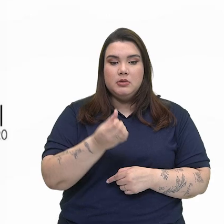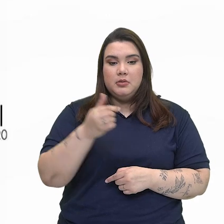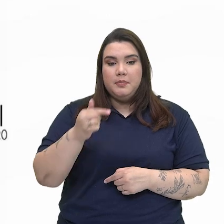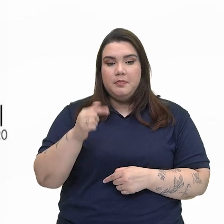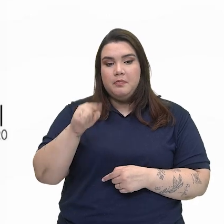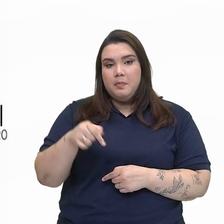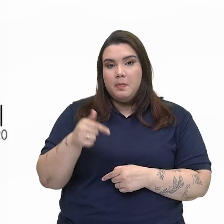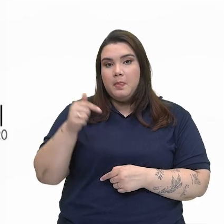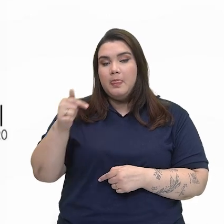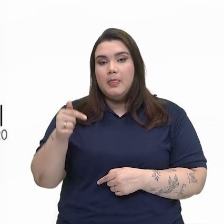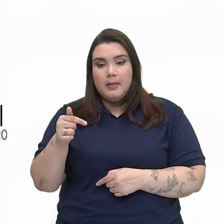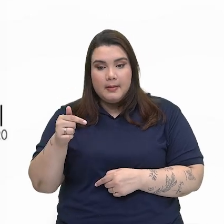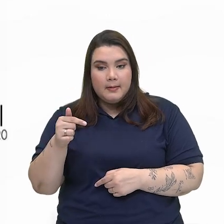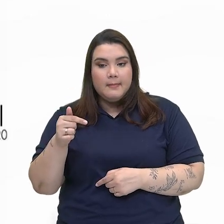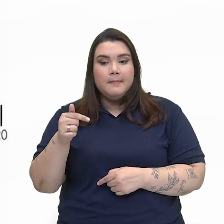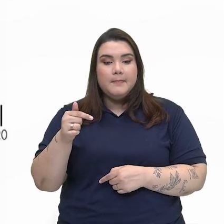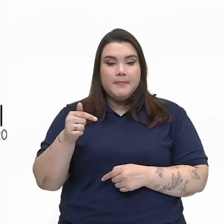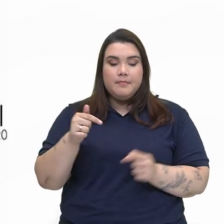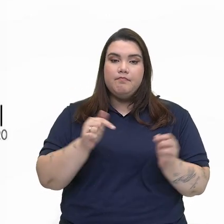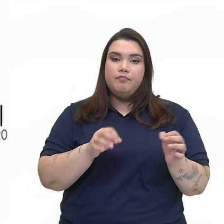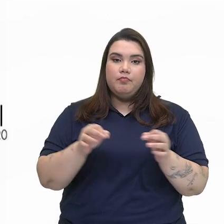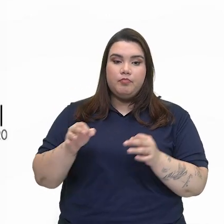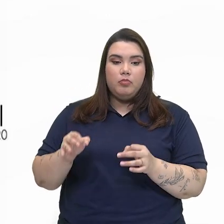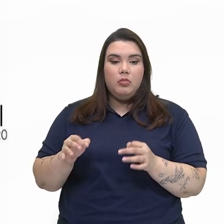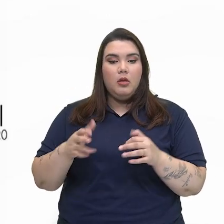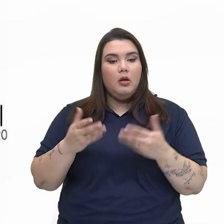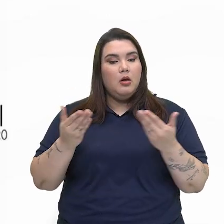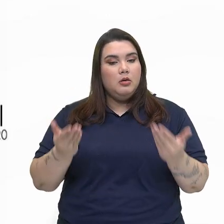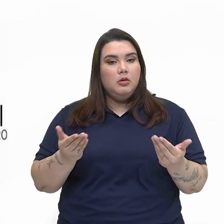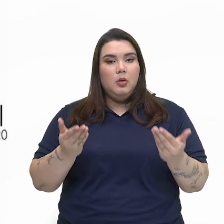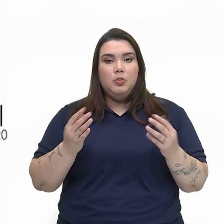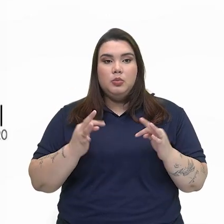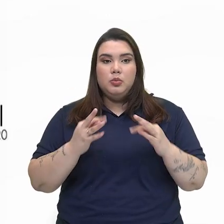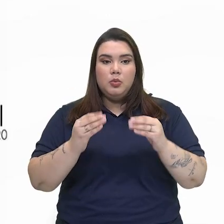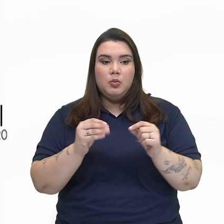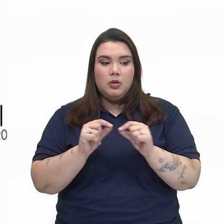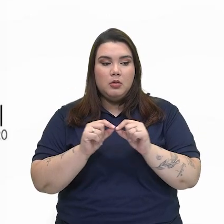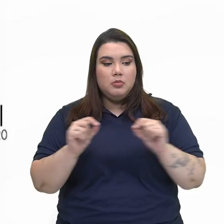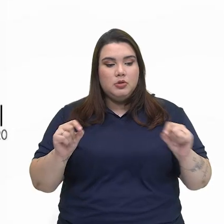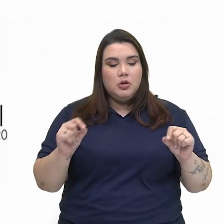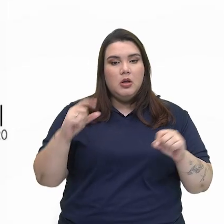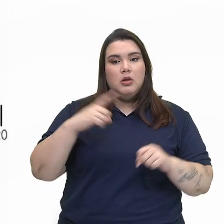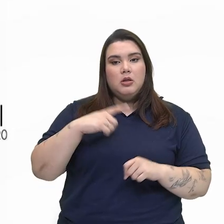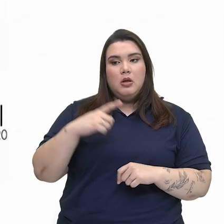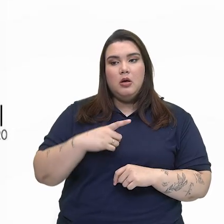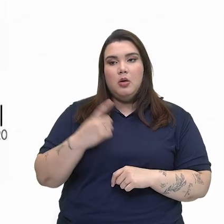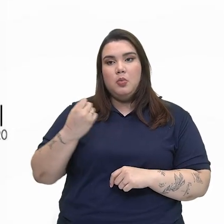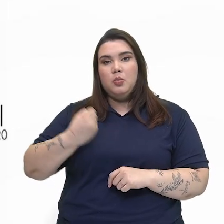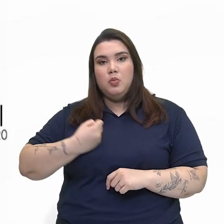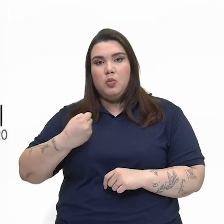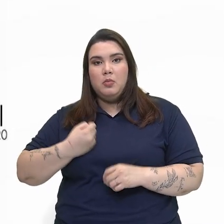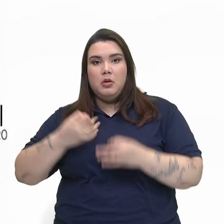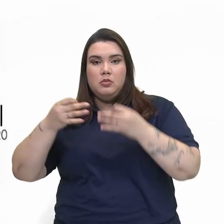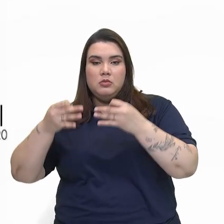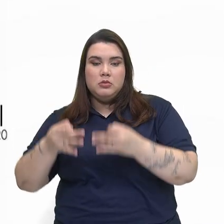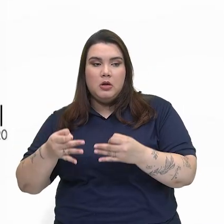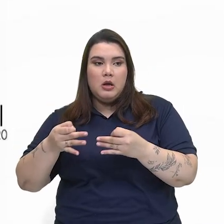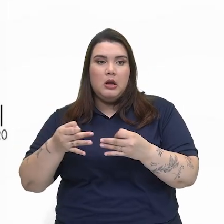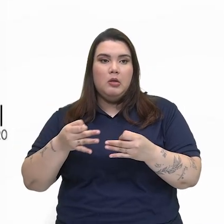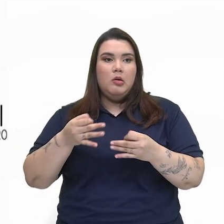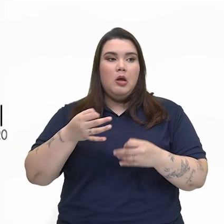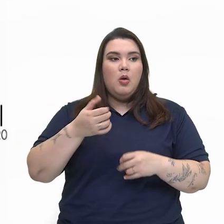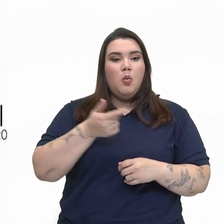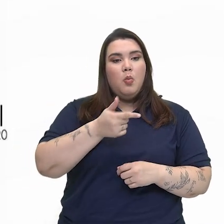quem sabe, né? Então, em toda medida, tem sempre um algarismo que é